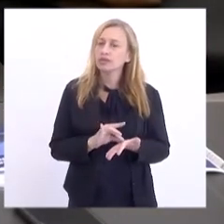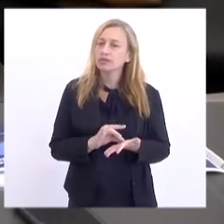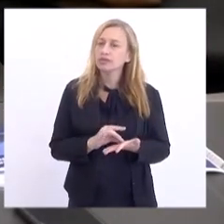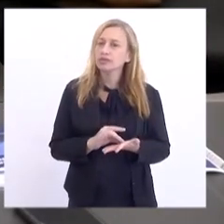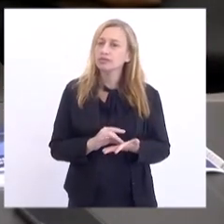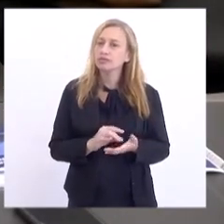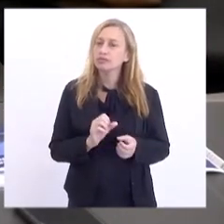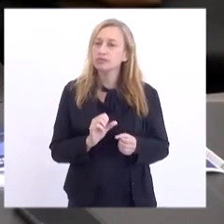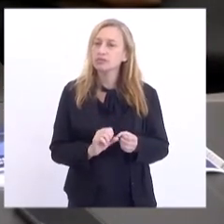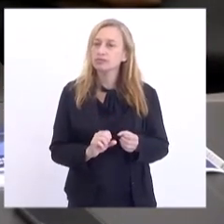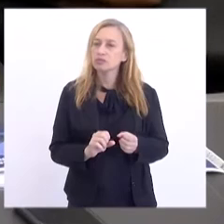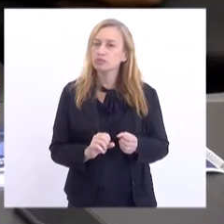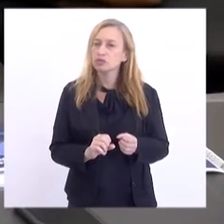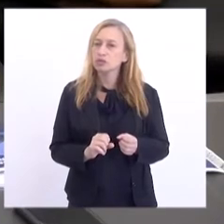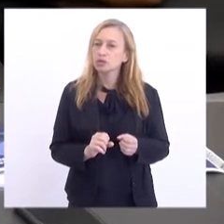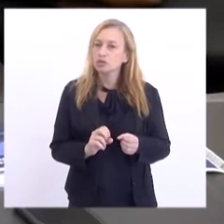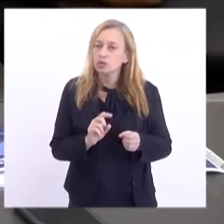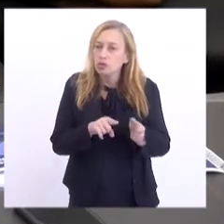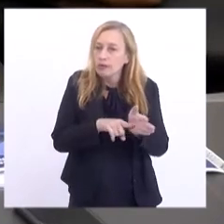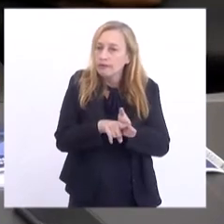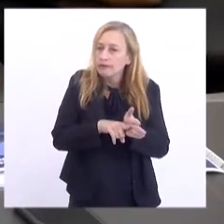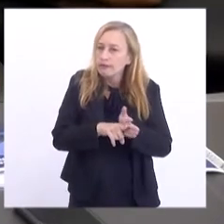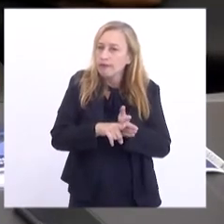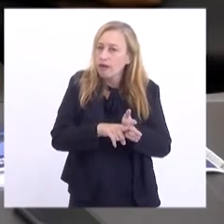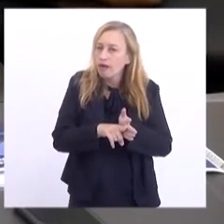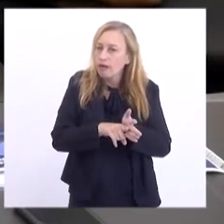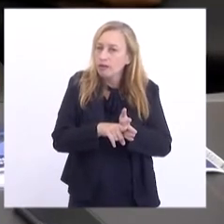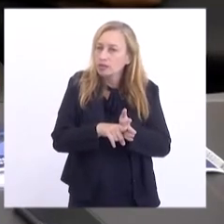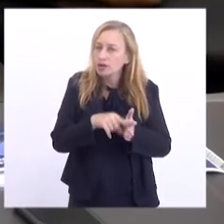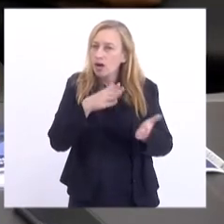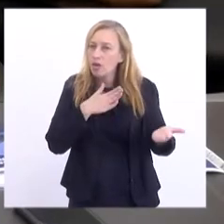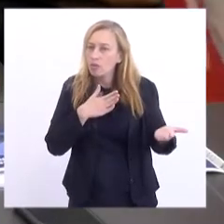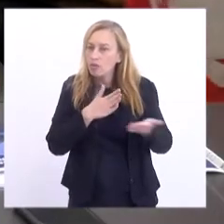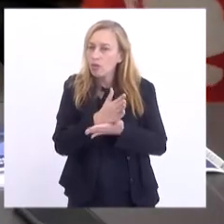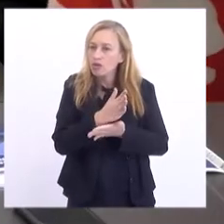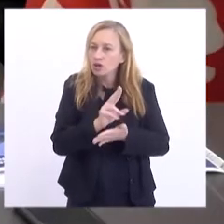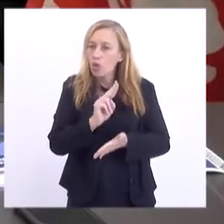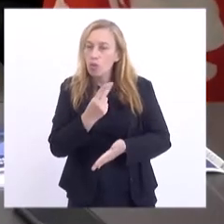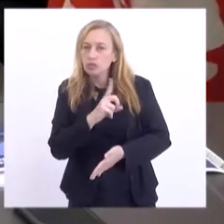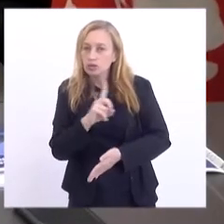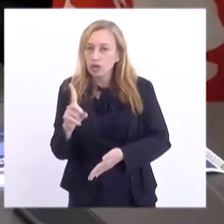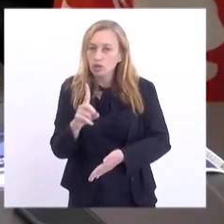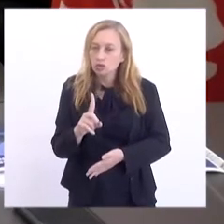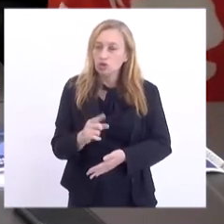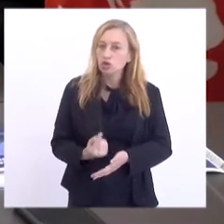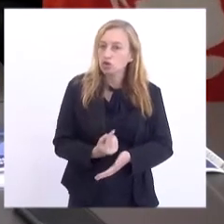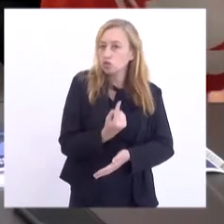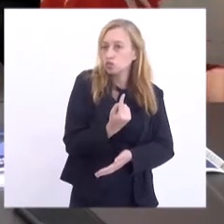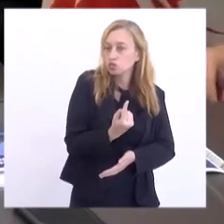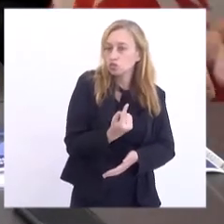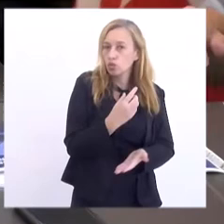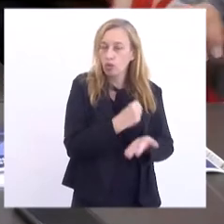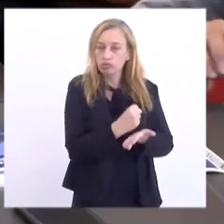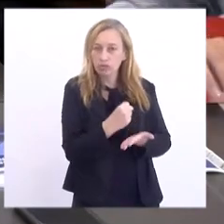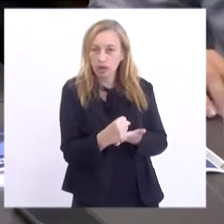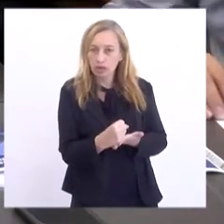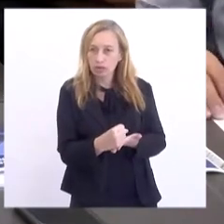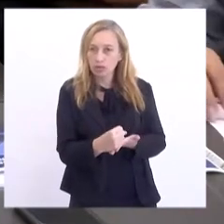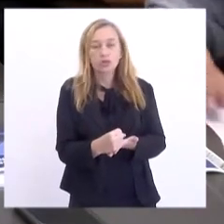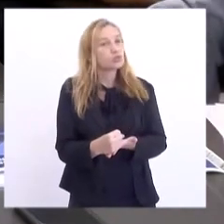fazer uma apreciação análise e aprovação ou não de um determinado contrato